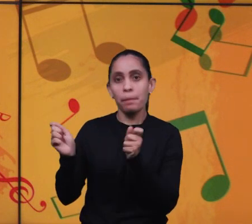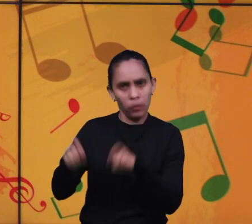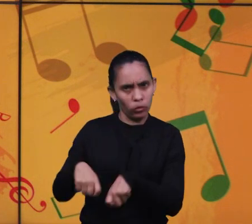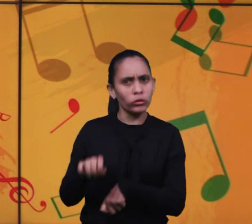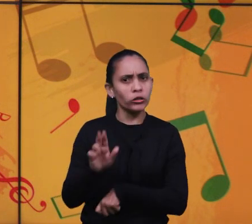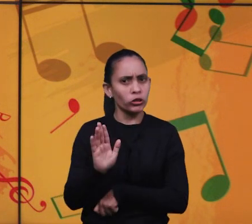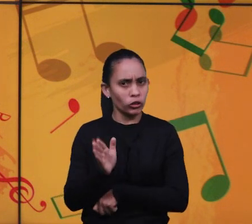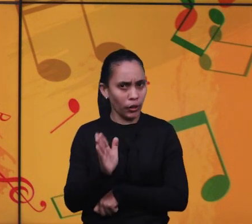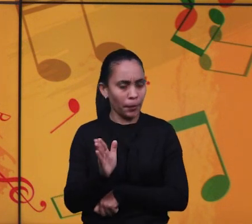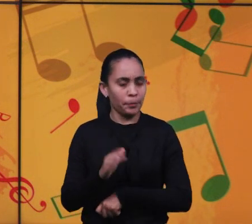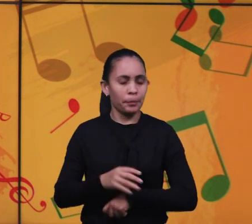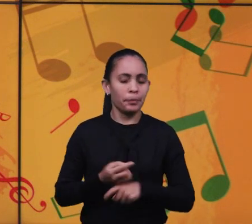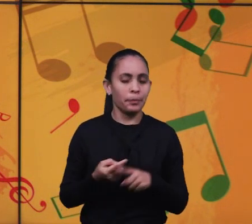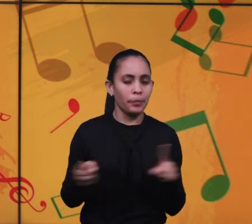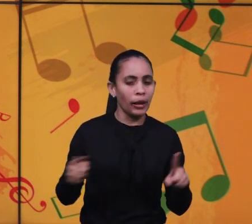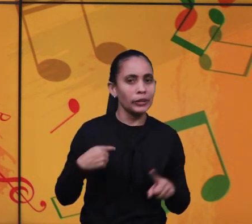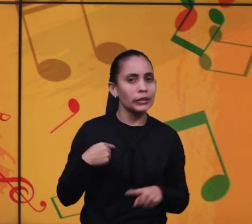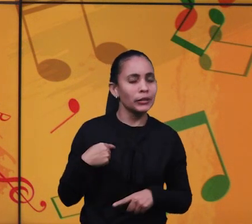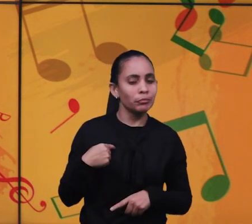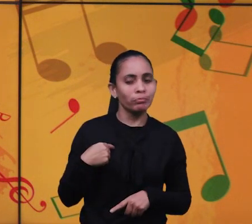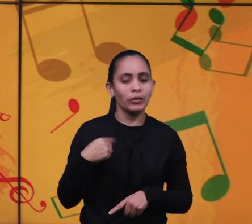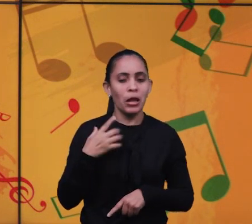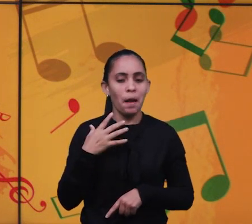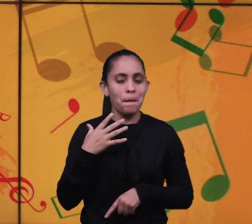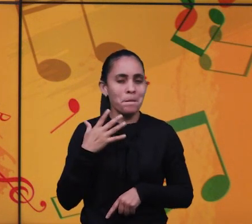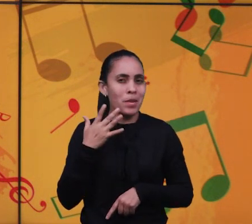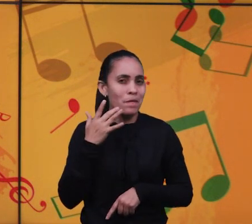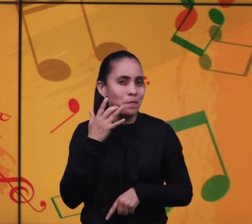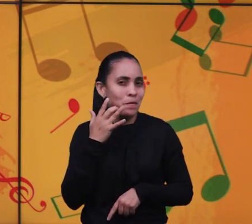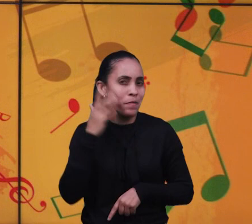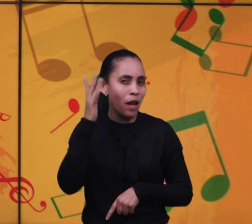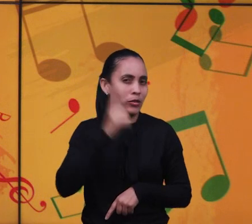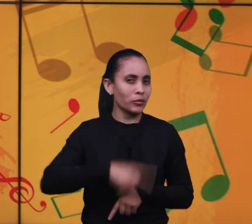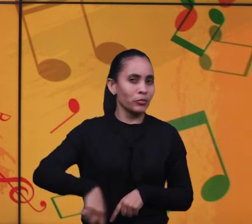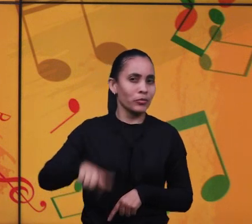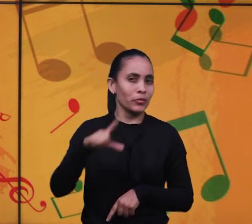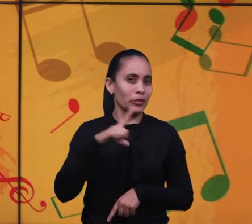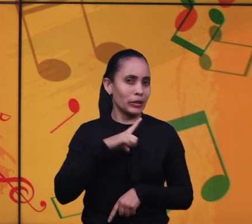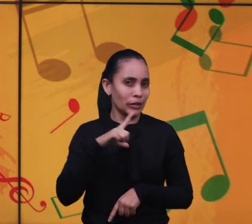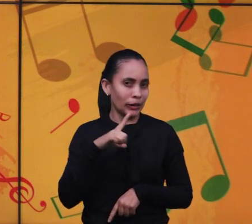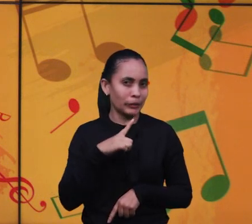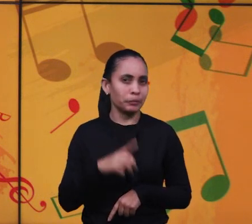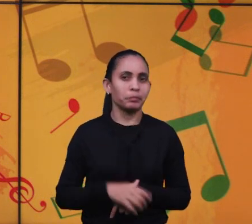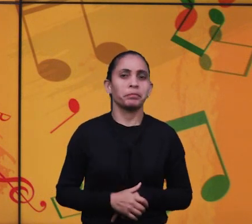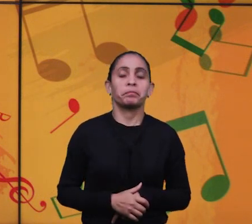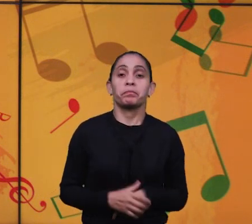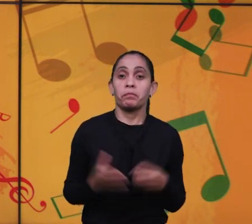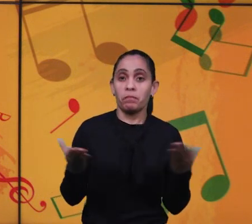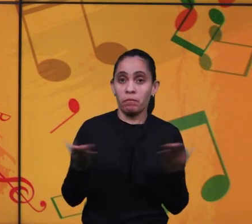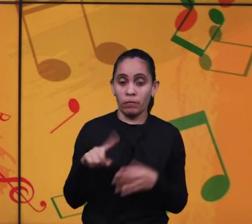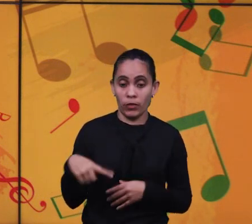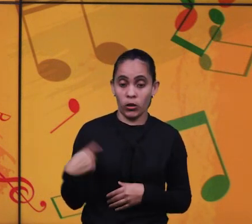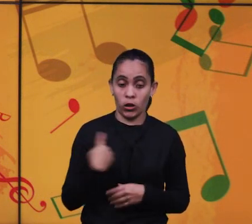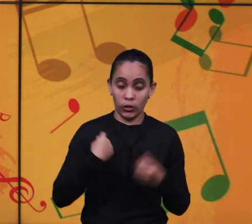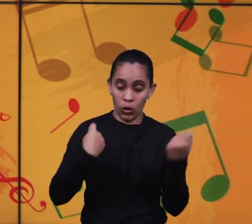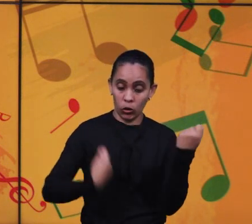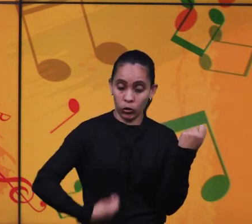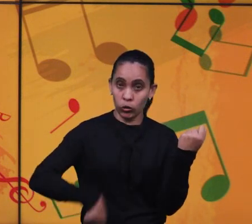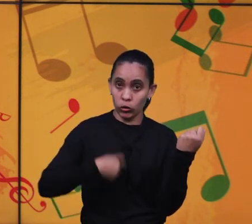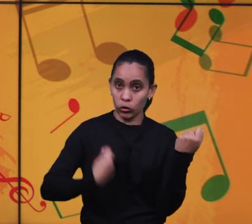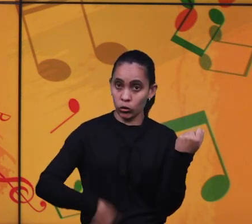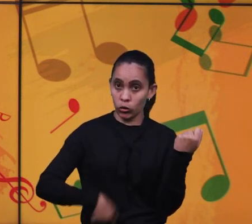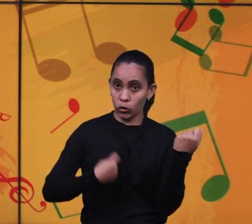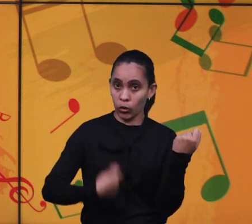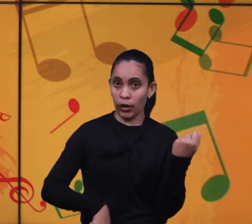pode fazer o D7. Mas eu procurei fazer de uma forma mais simples para vocês. Agora nós vamos